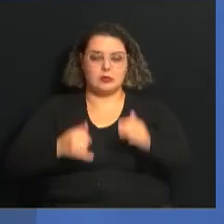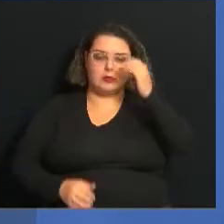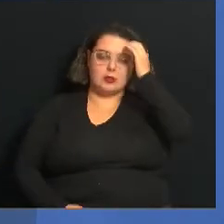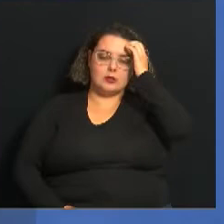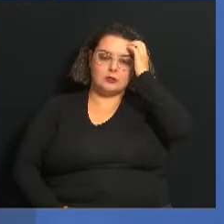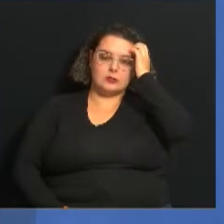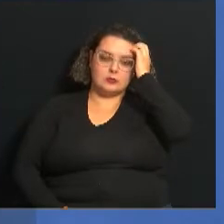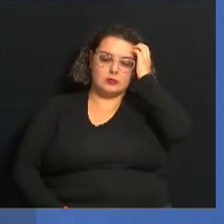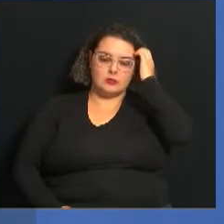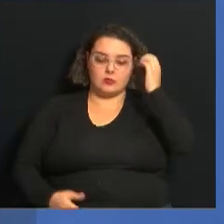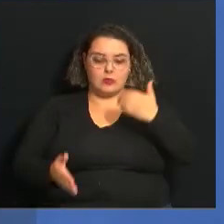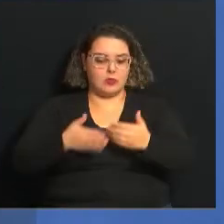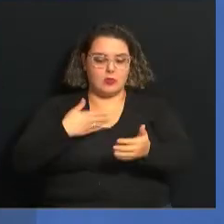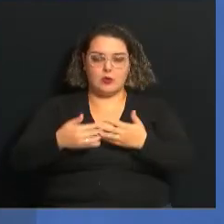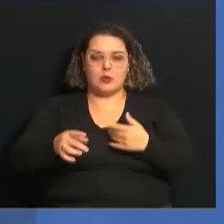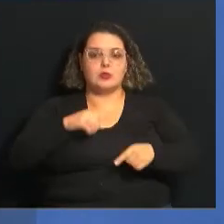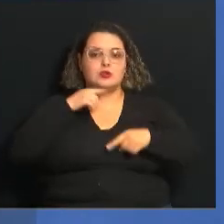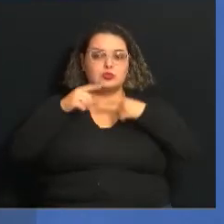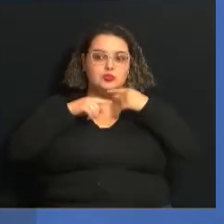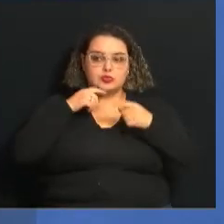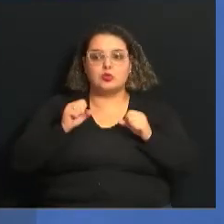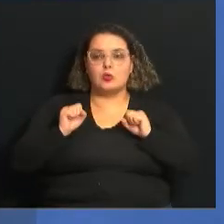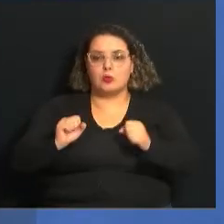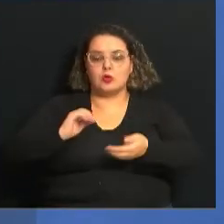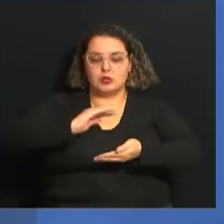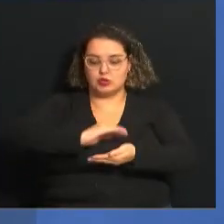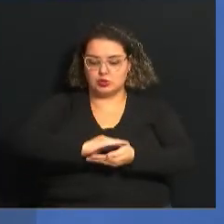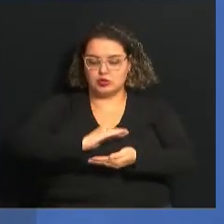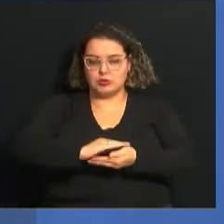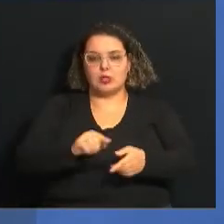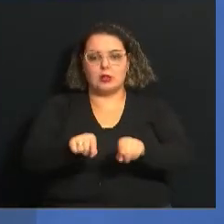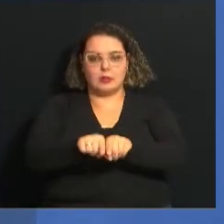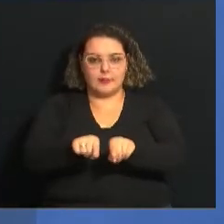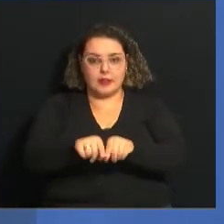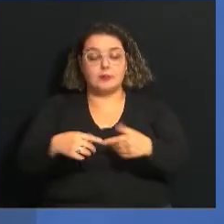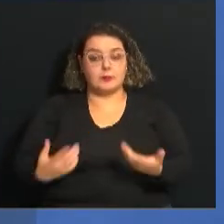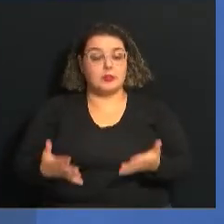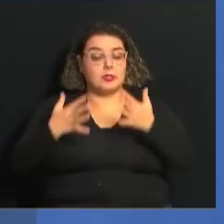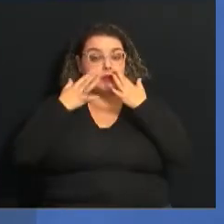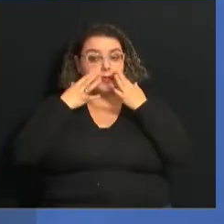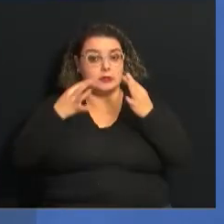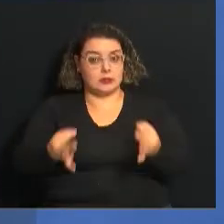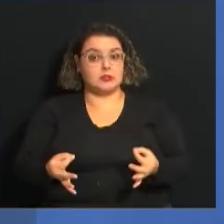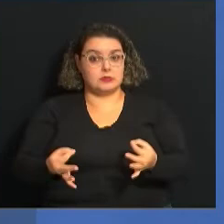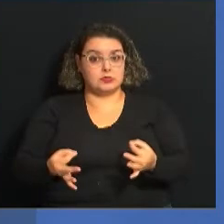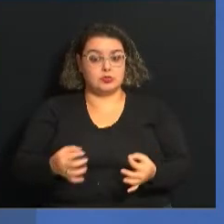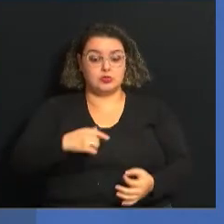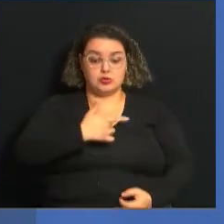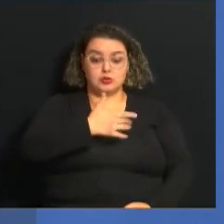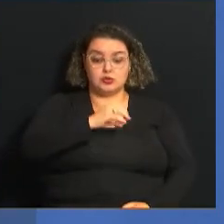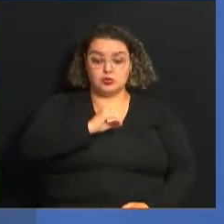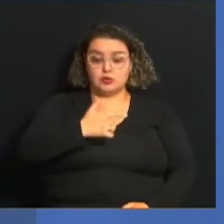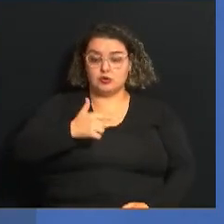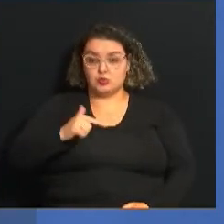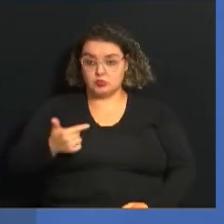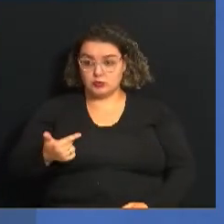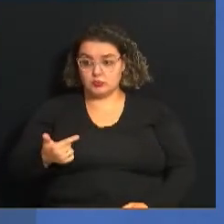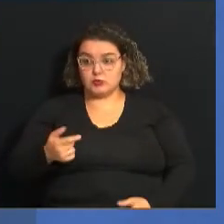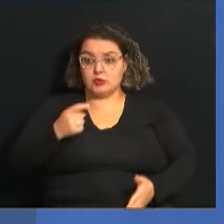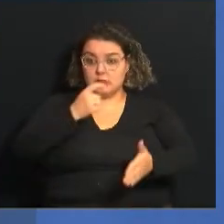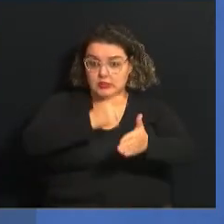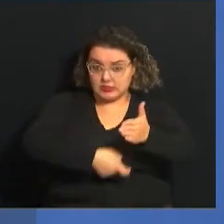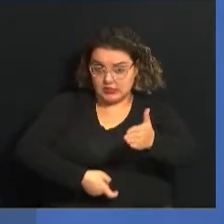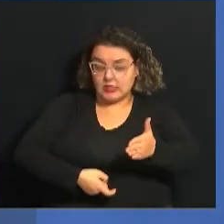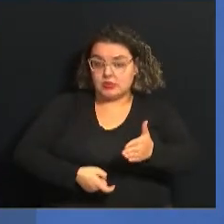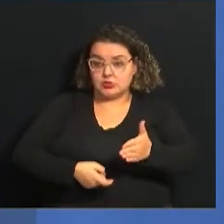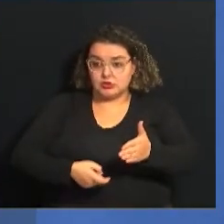qualquer dúvida, você pode entrar lá no site do Poupa Tempo também. E atenção! Em 2022, o valor da taxa de licenciamento